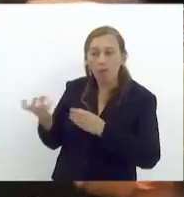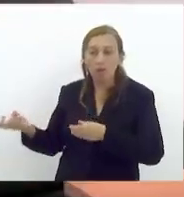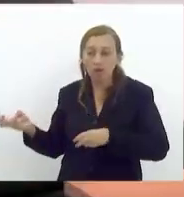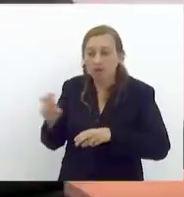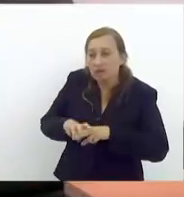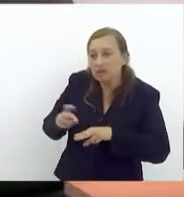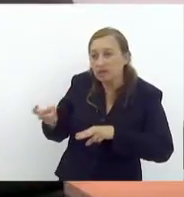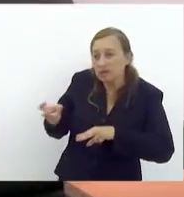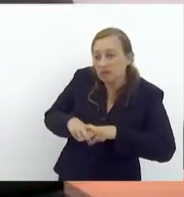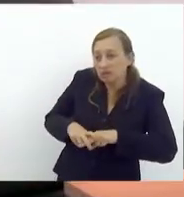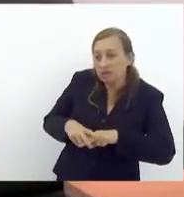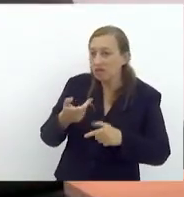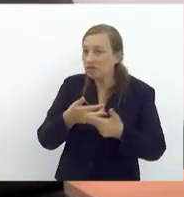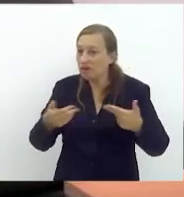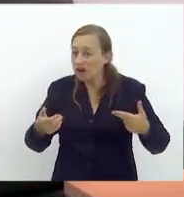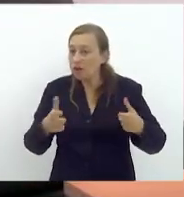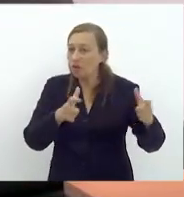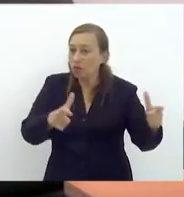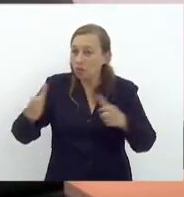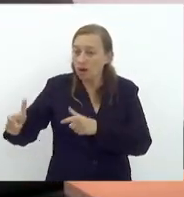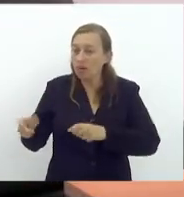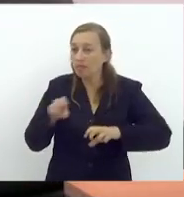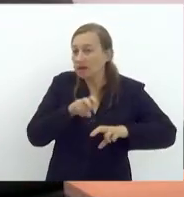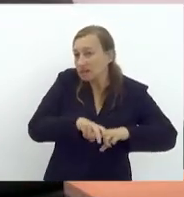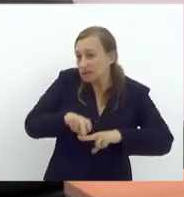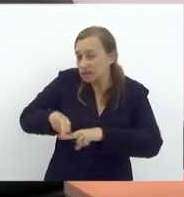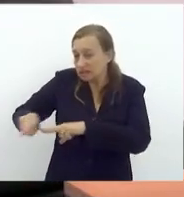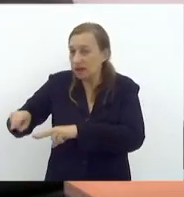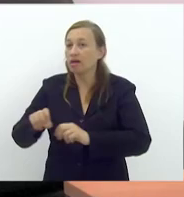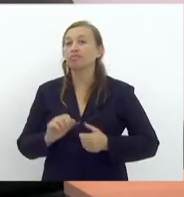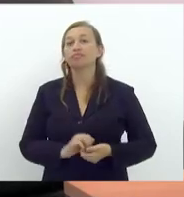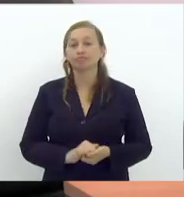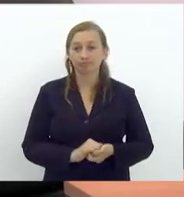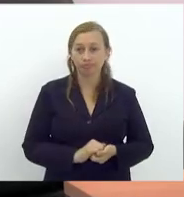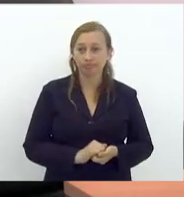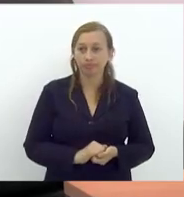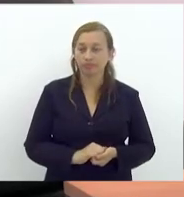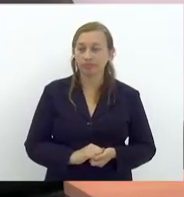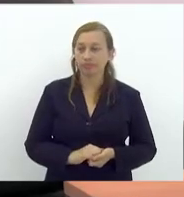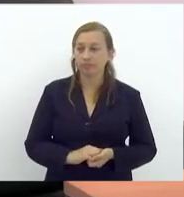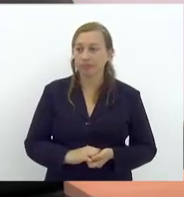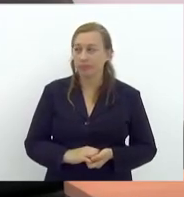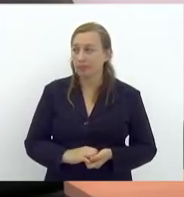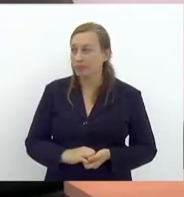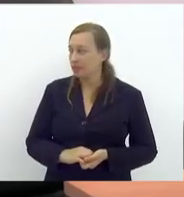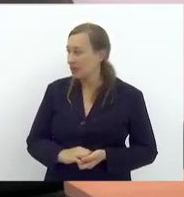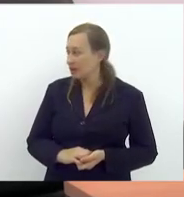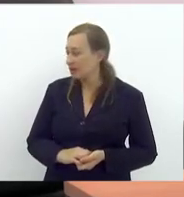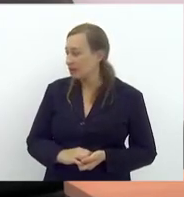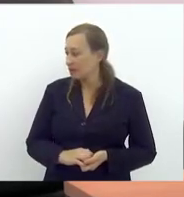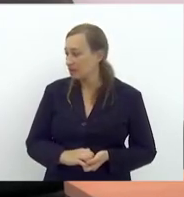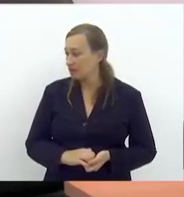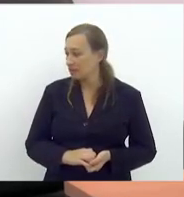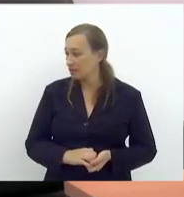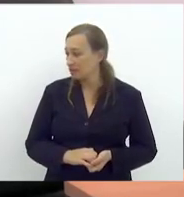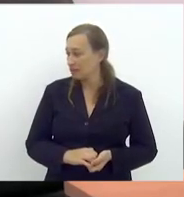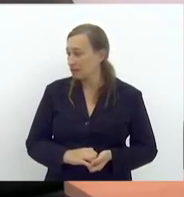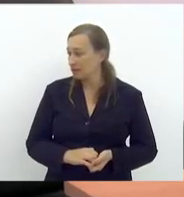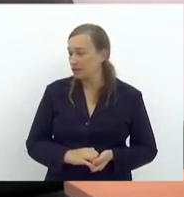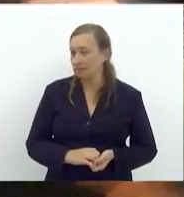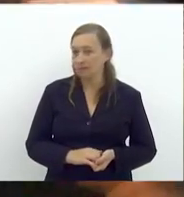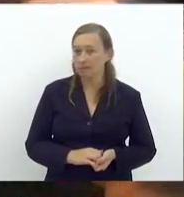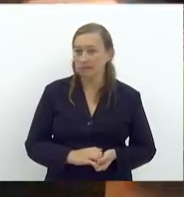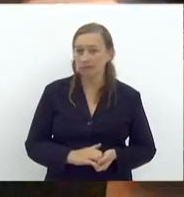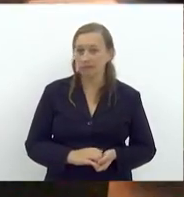os lugares tem bastante lugar para sentar para sentar eu queria eu queria pedir uma coisa